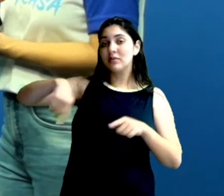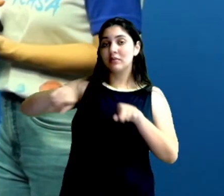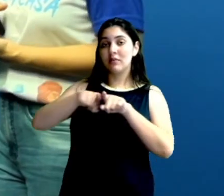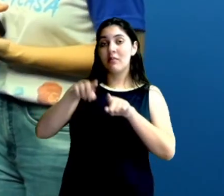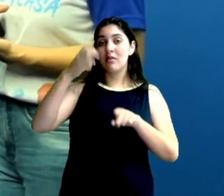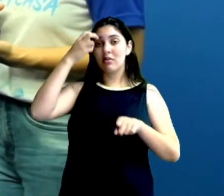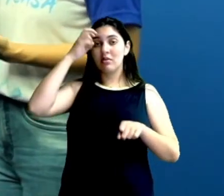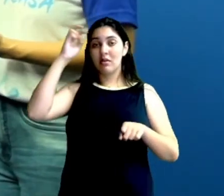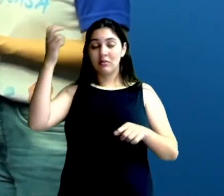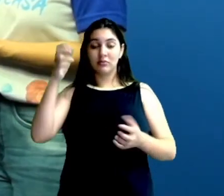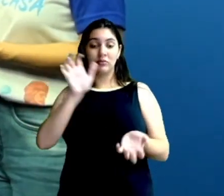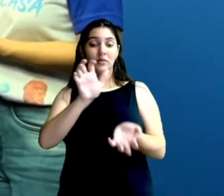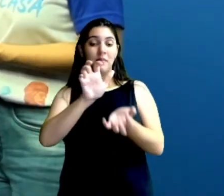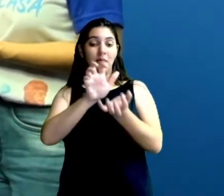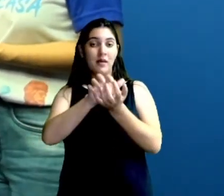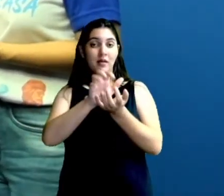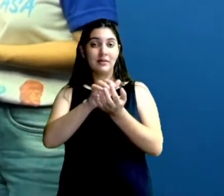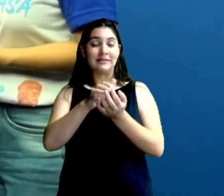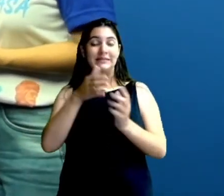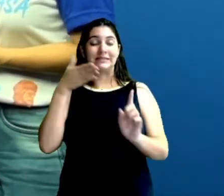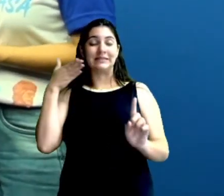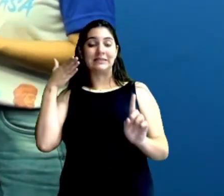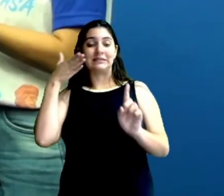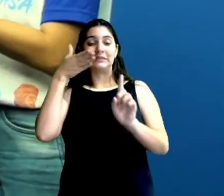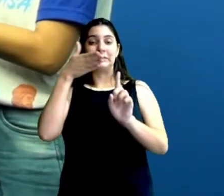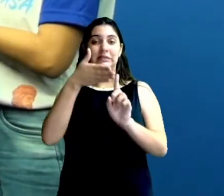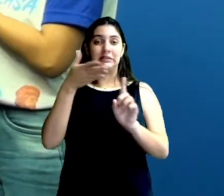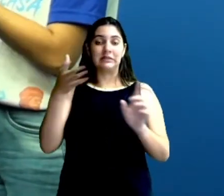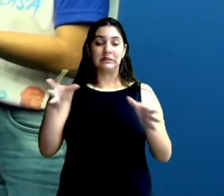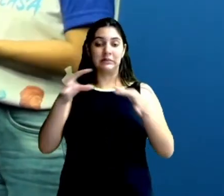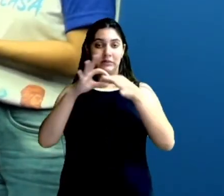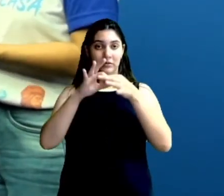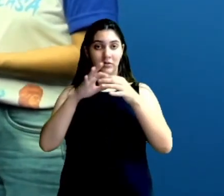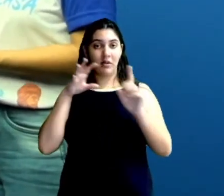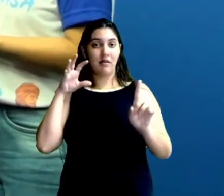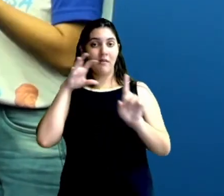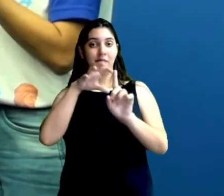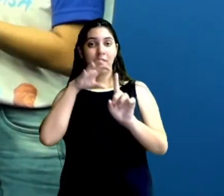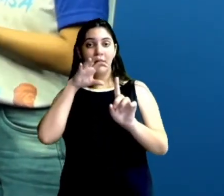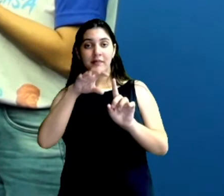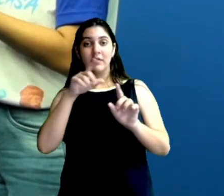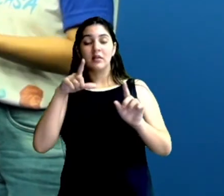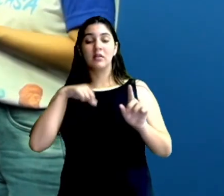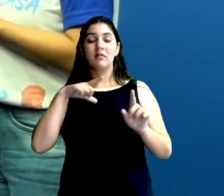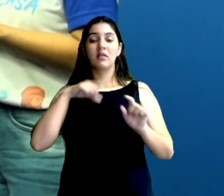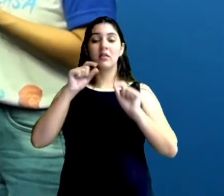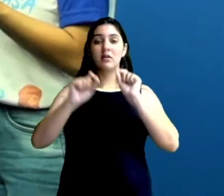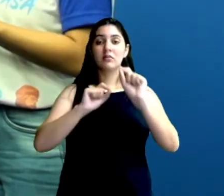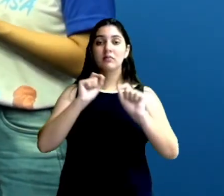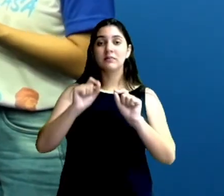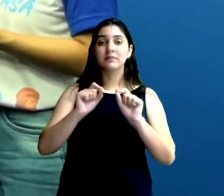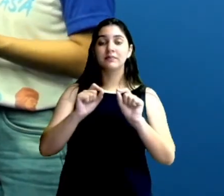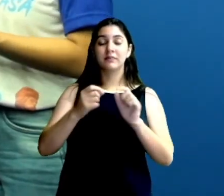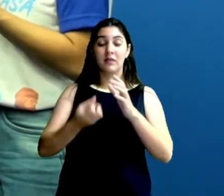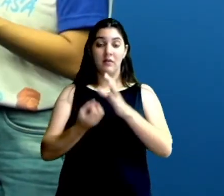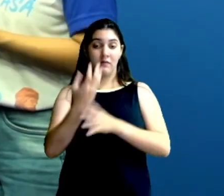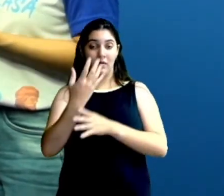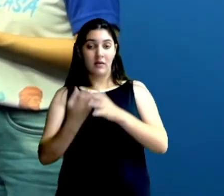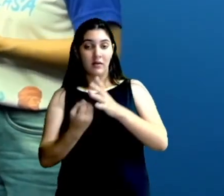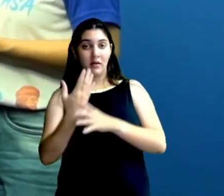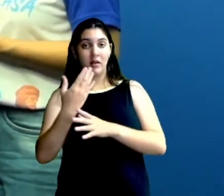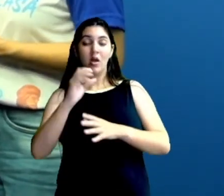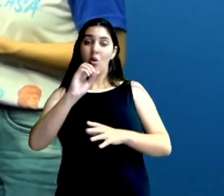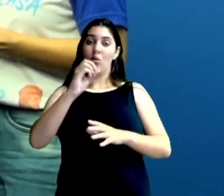cultura pernambucana, ela está diretamente ligada a essa influência que vai sendo criada